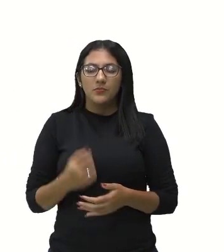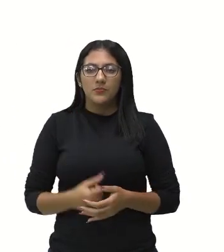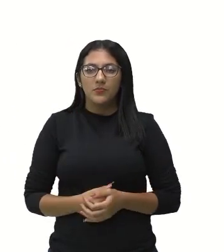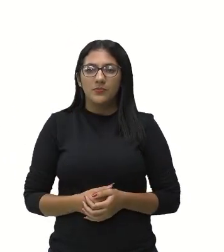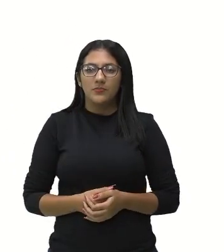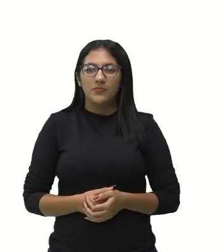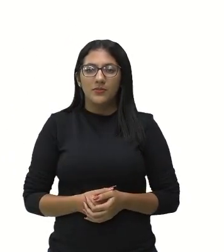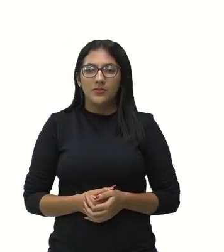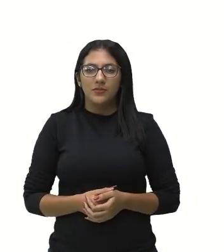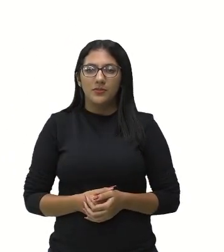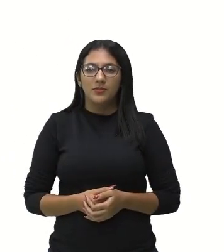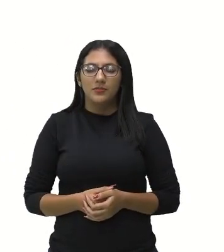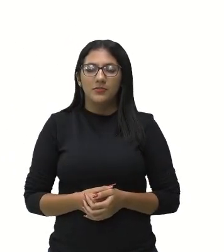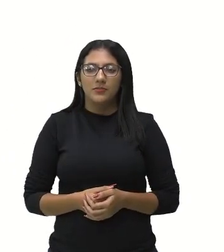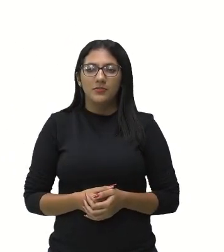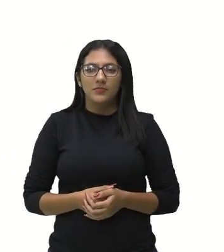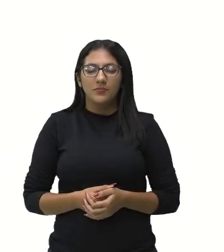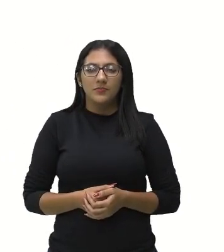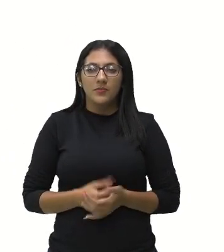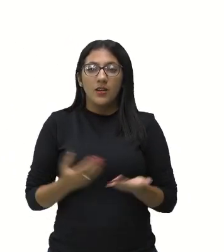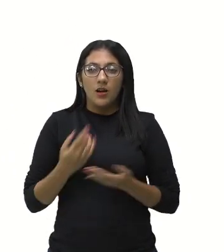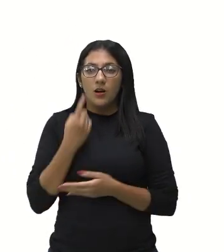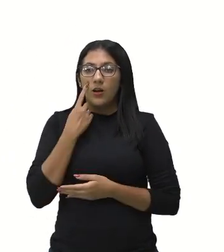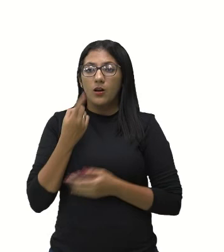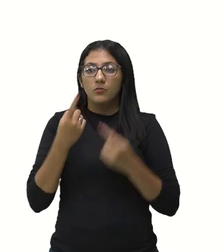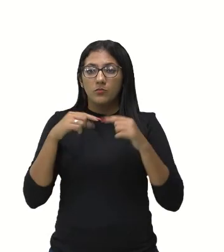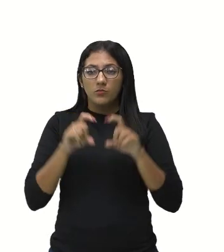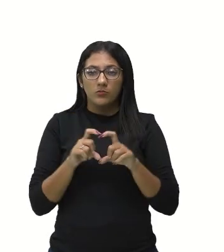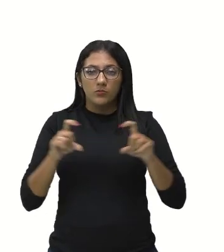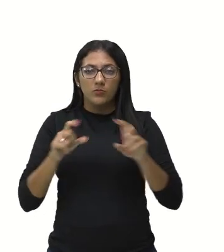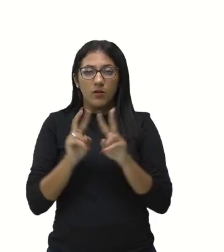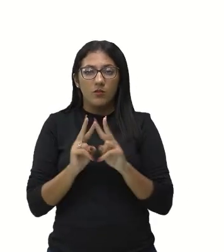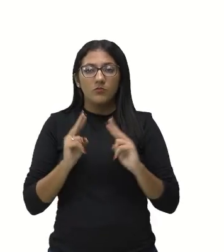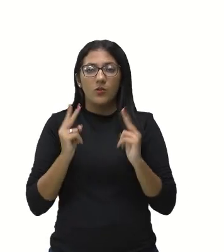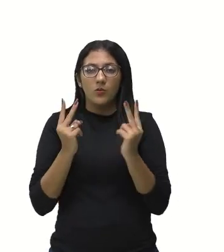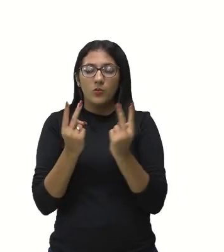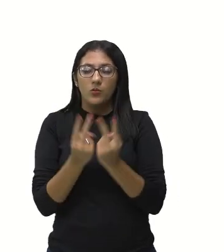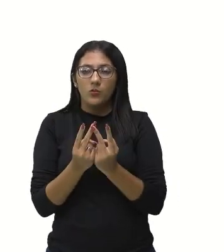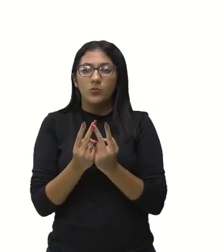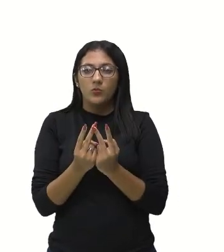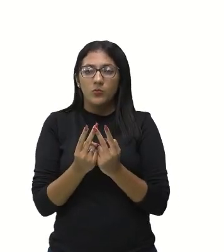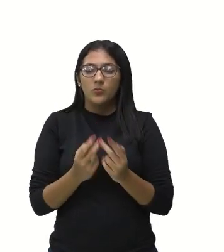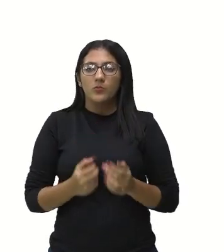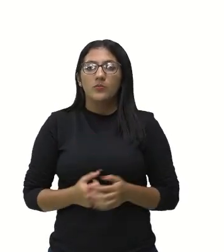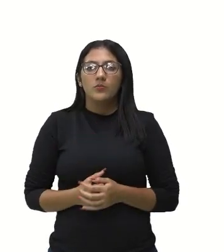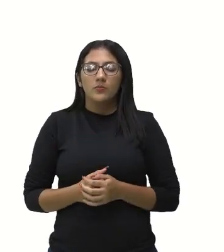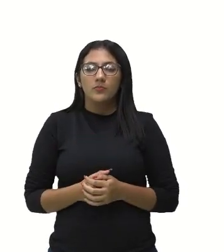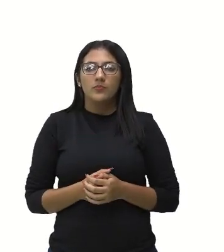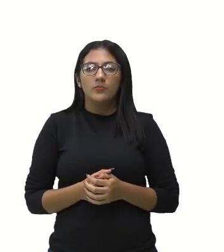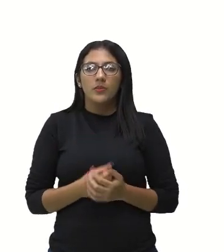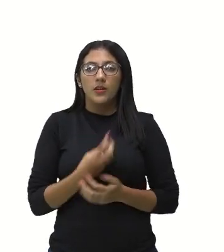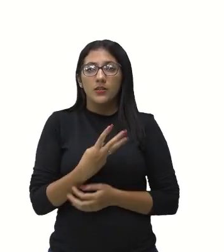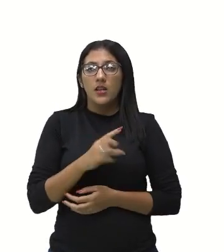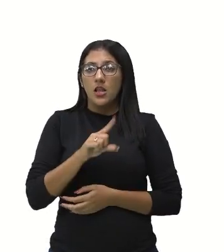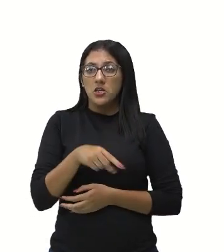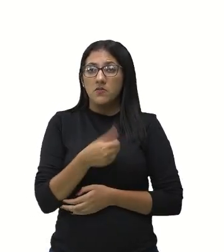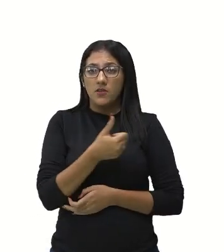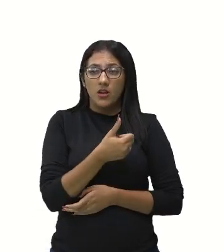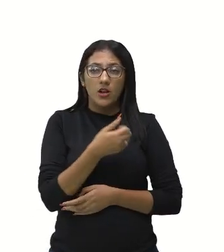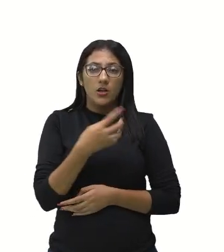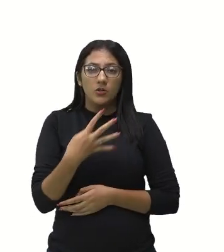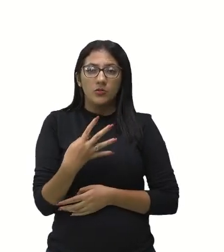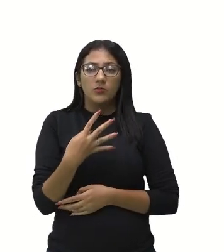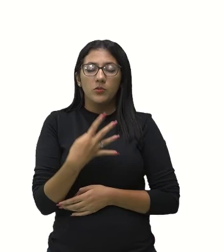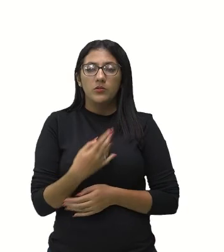tá? Olha só. Então, agora eu tenho volume igual a